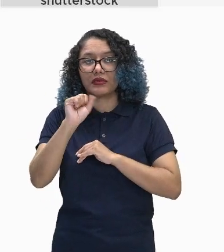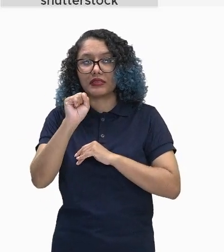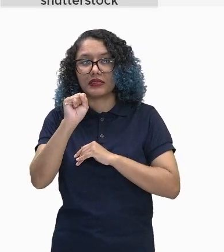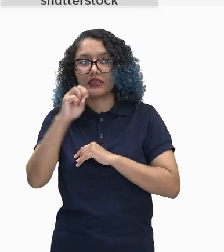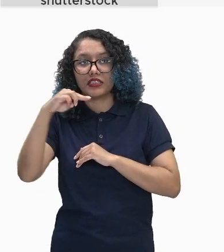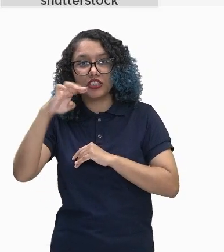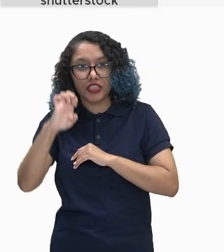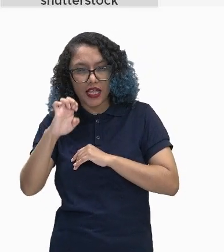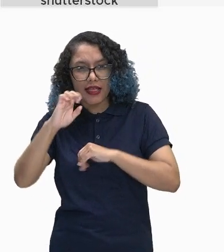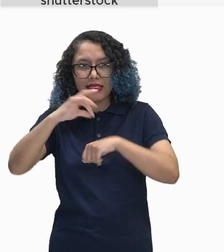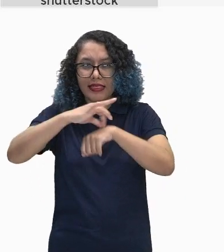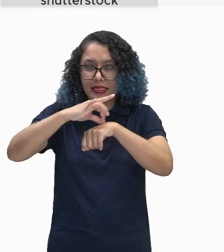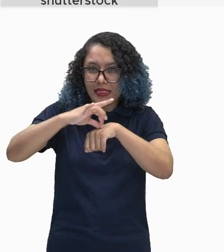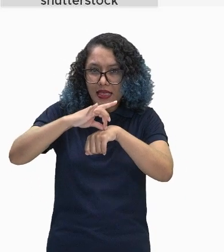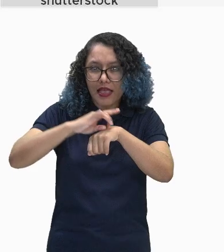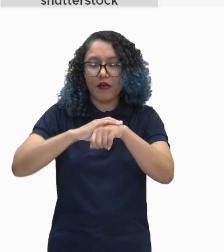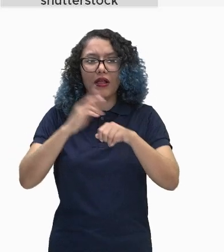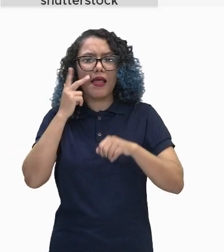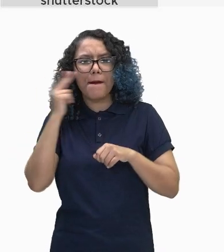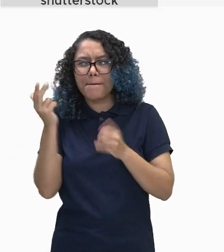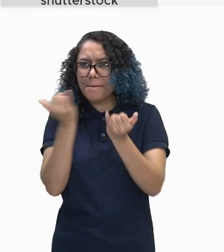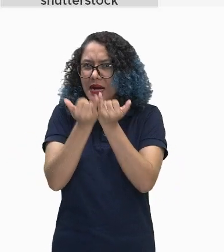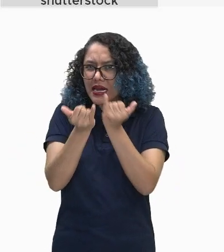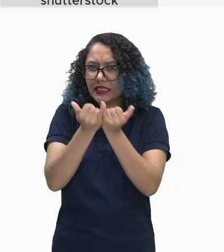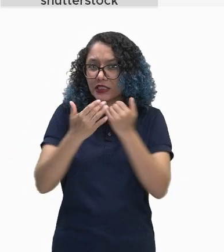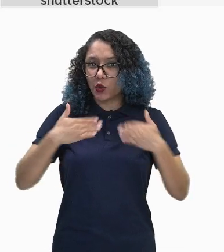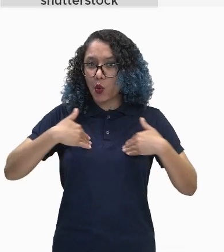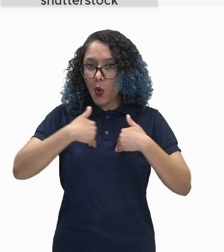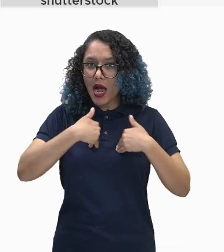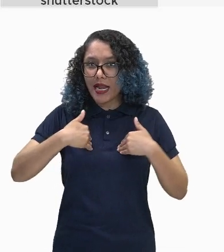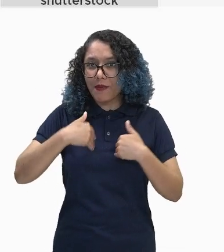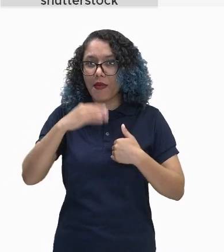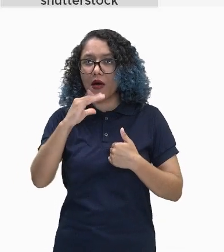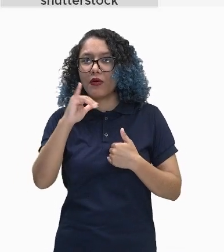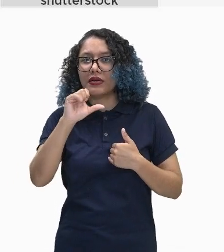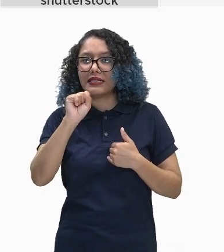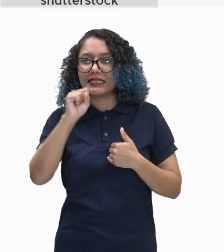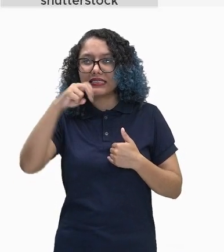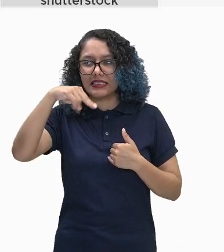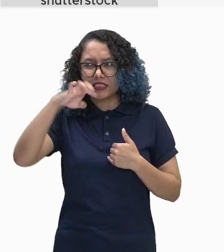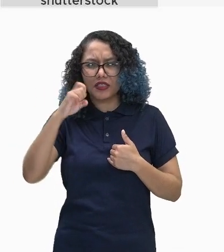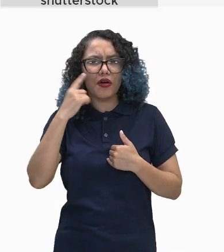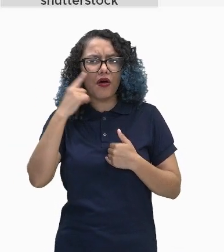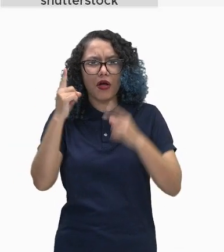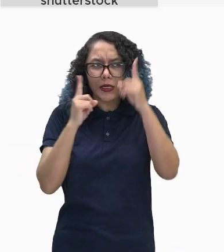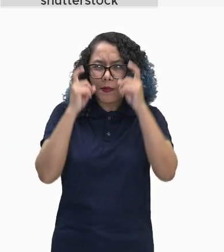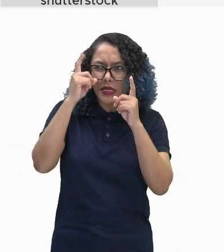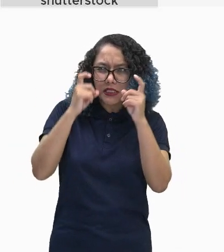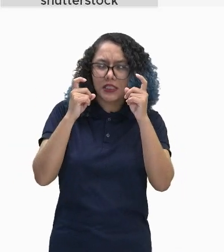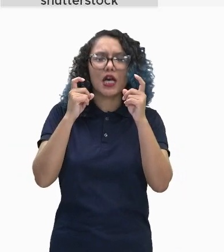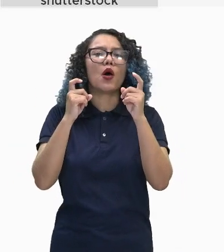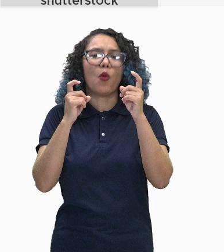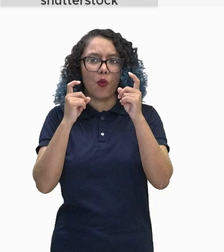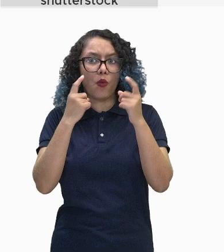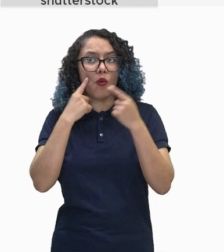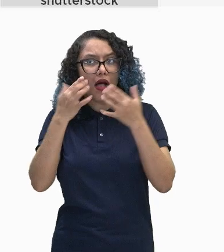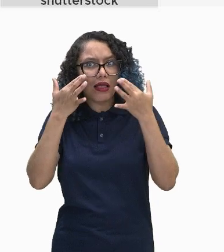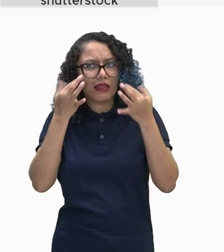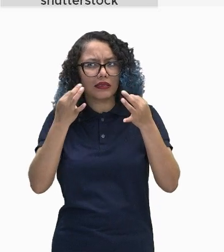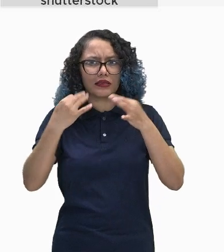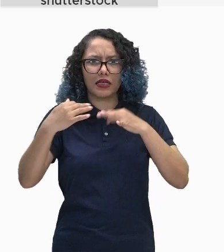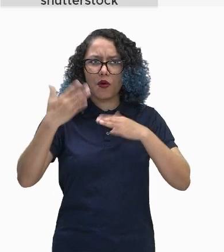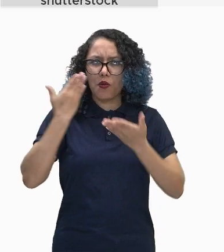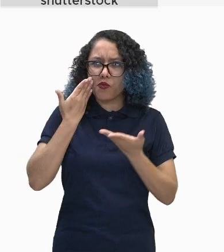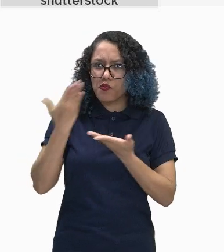ela como se fosse um cisne. Olha aí a leveza, olha a expressão do rosto. Então, as